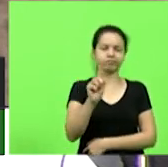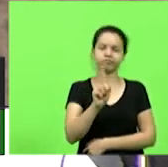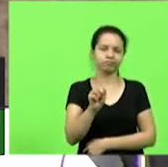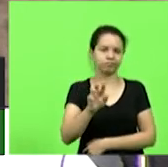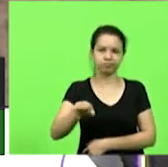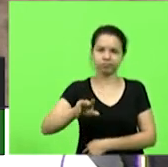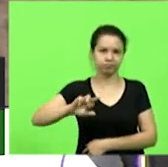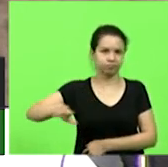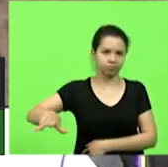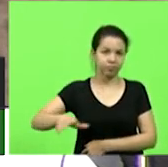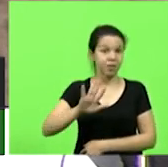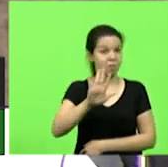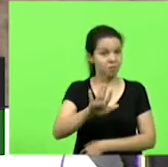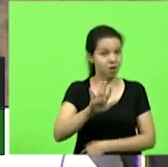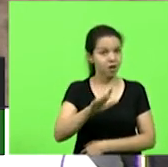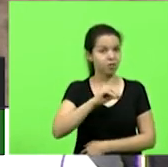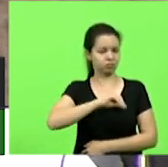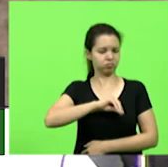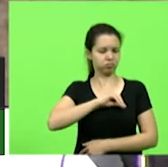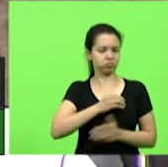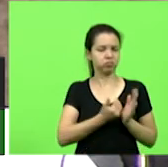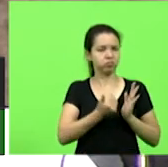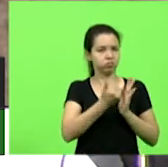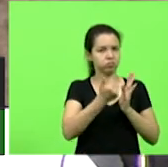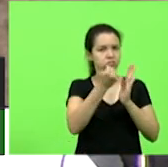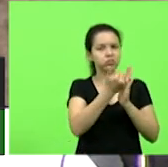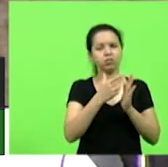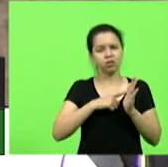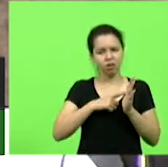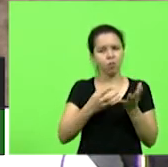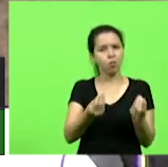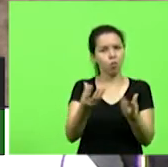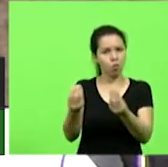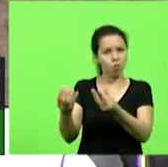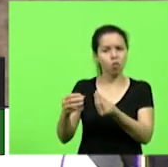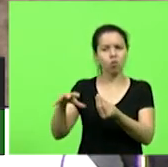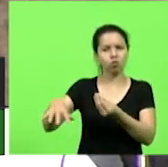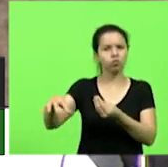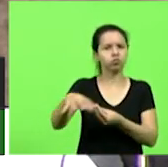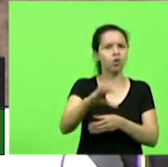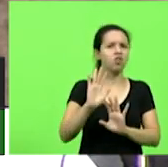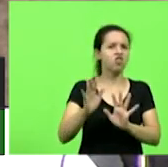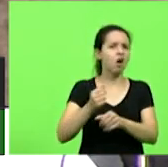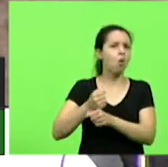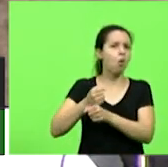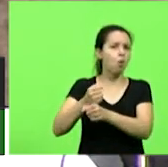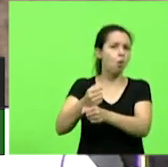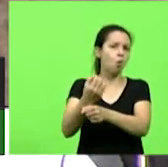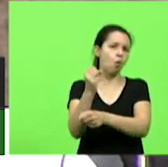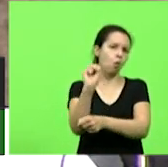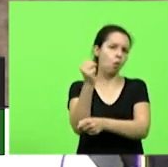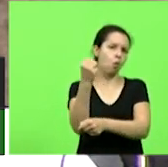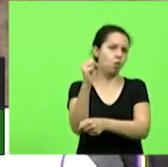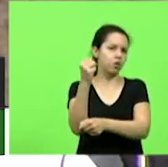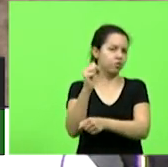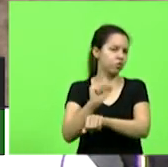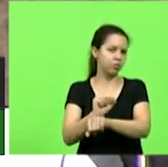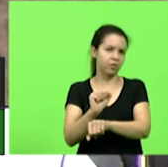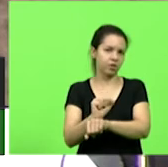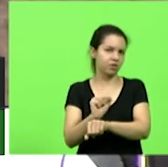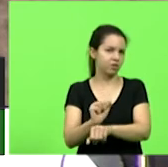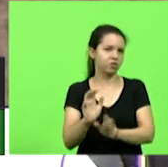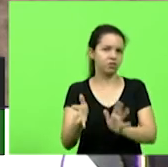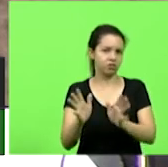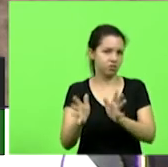reajuste salarial de vários setores que já estão aí há 8 anos esperando um mínimo